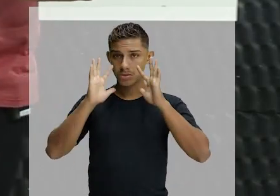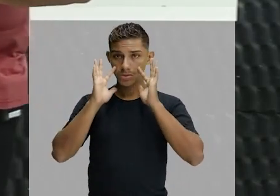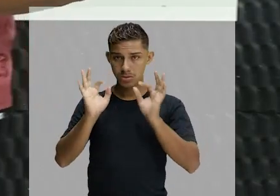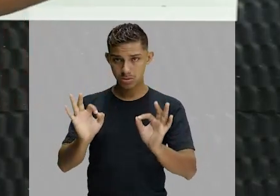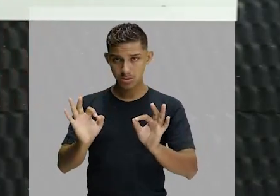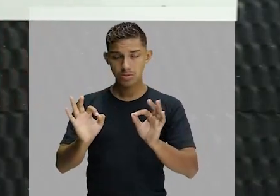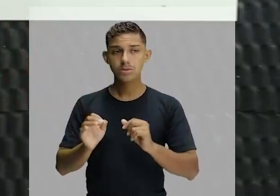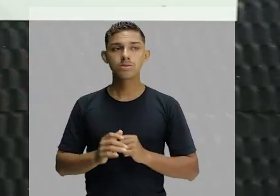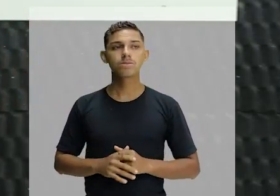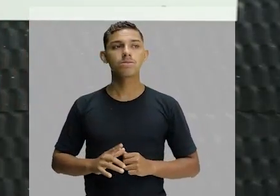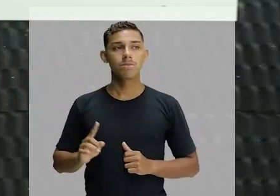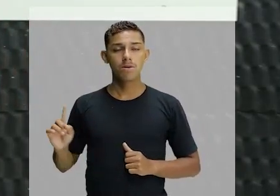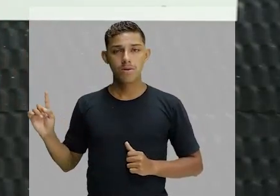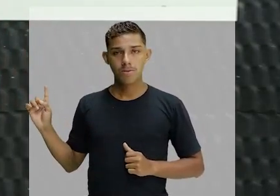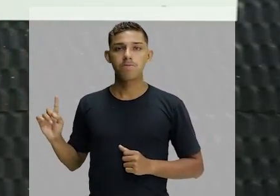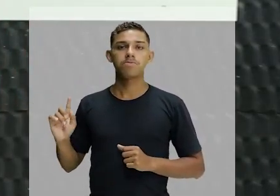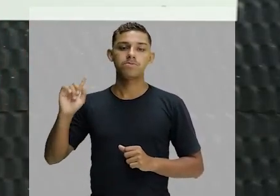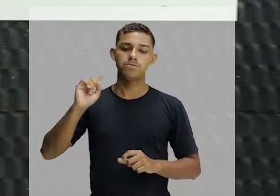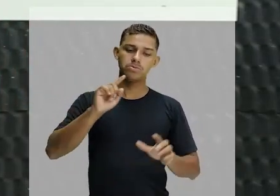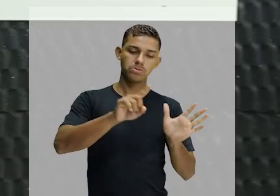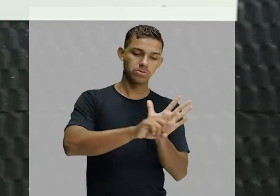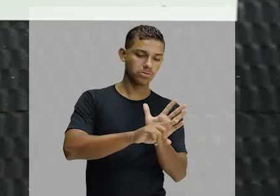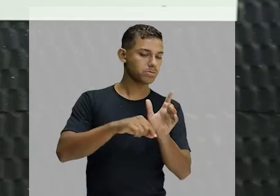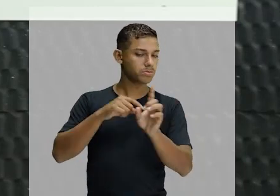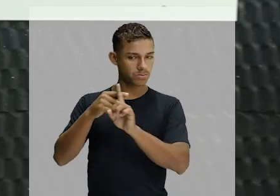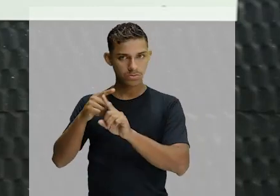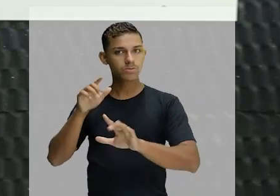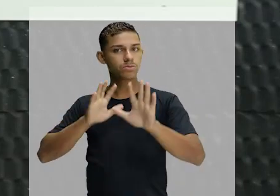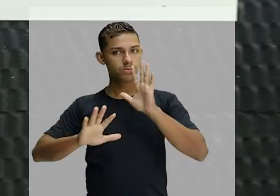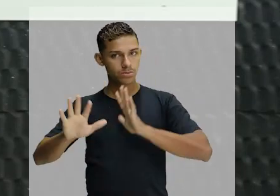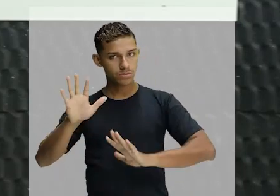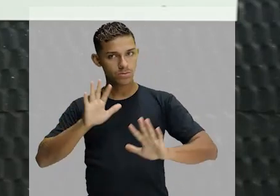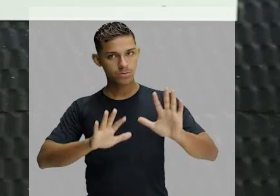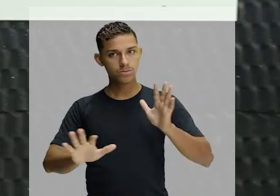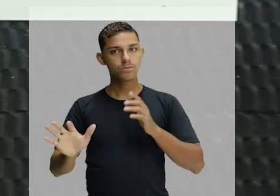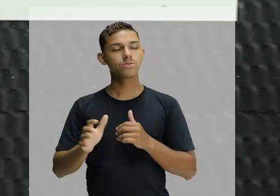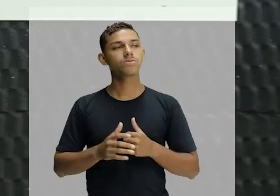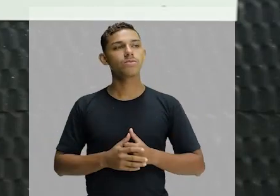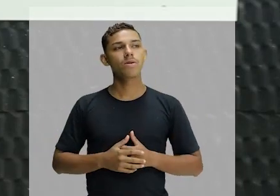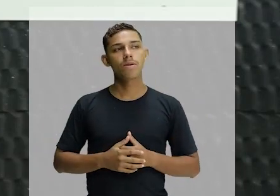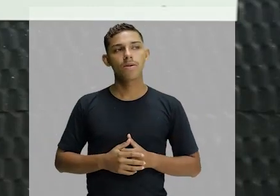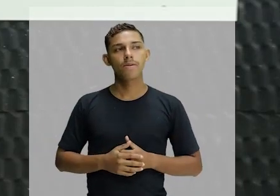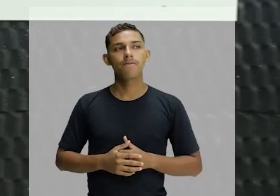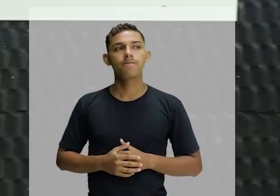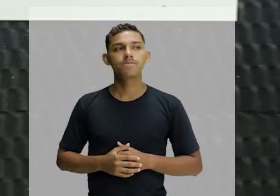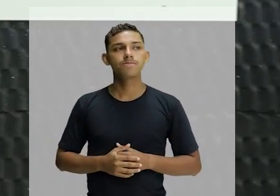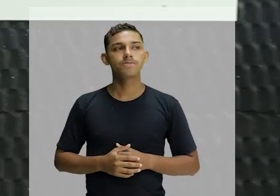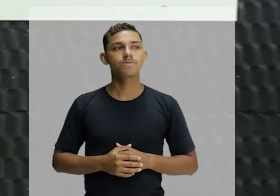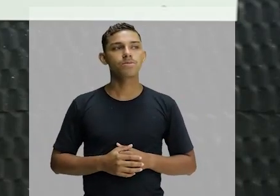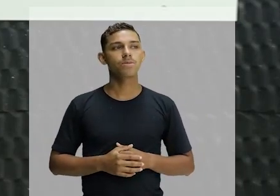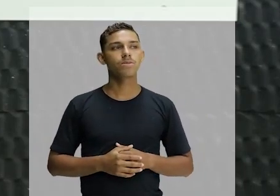do sinal. Tá? Então, melhorando aqui, vai ficar x mais 1 ao quadrado,